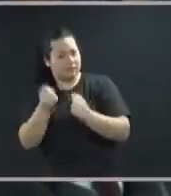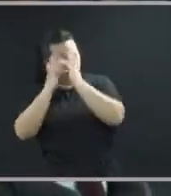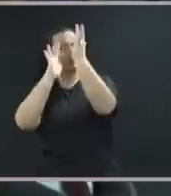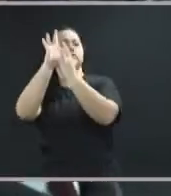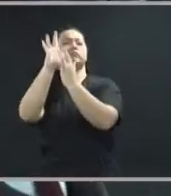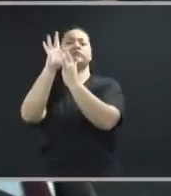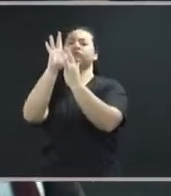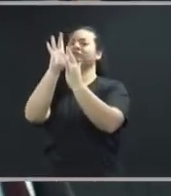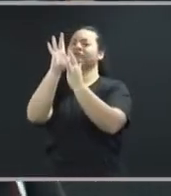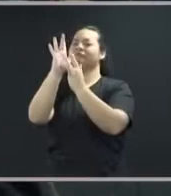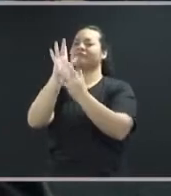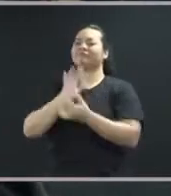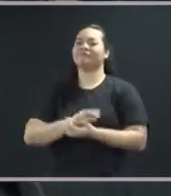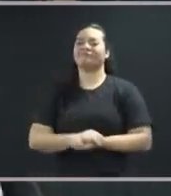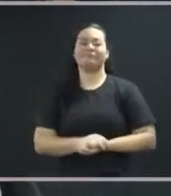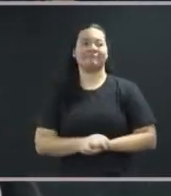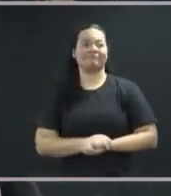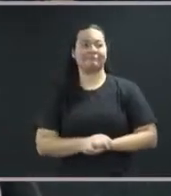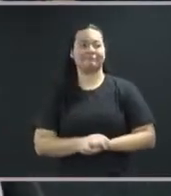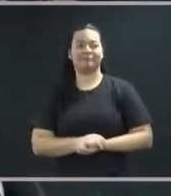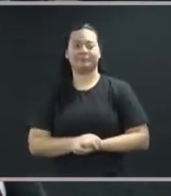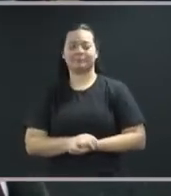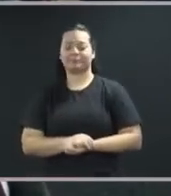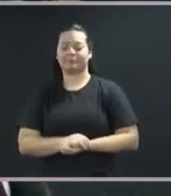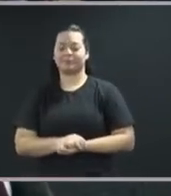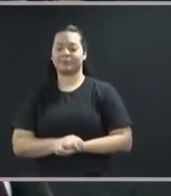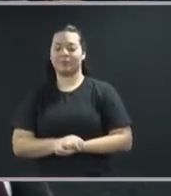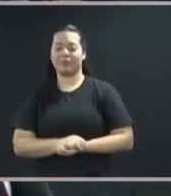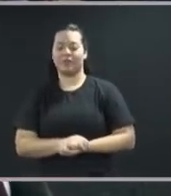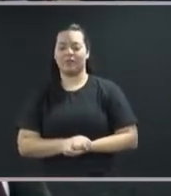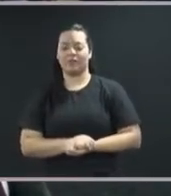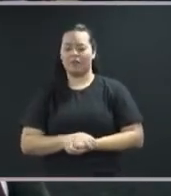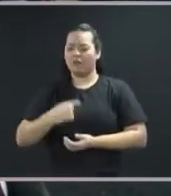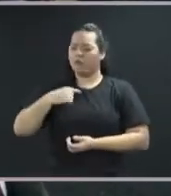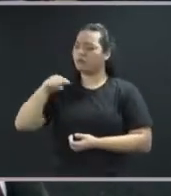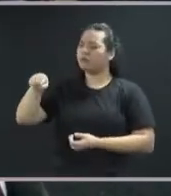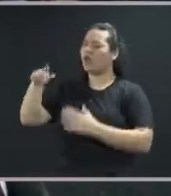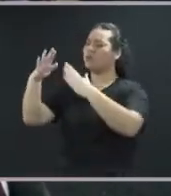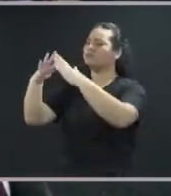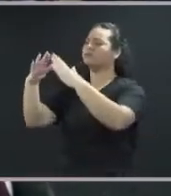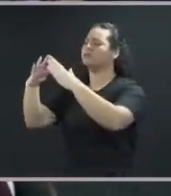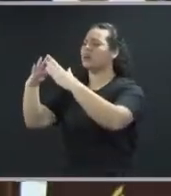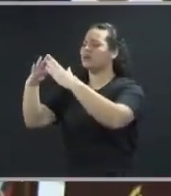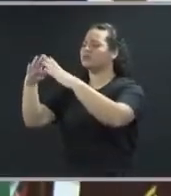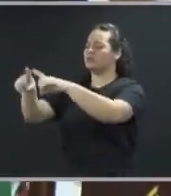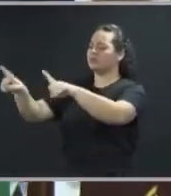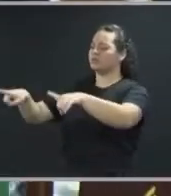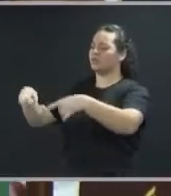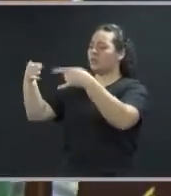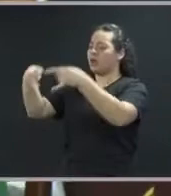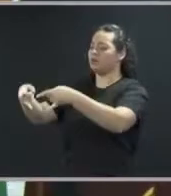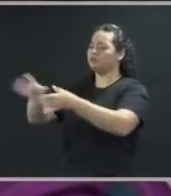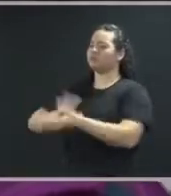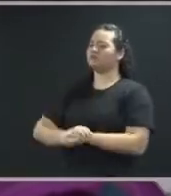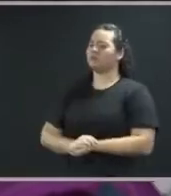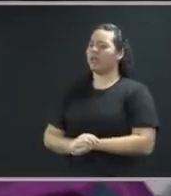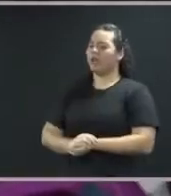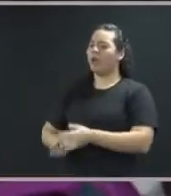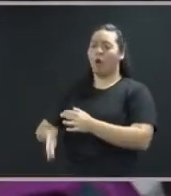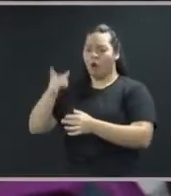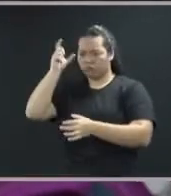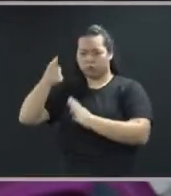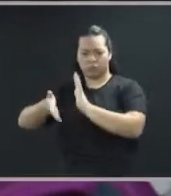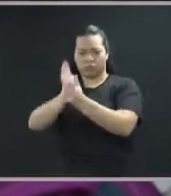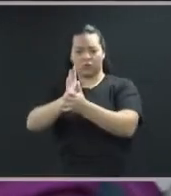pois então agora eu vou entrar no quarto, vou expulsar o demônio dele. O demônio dele vai entrar em vocês.